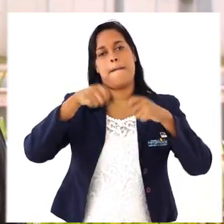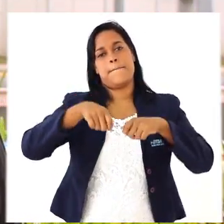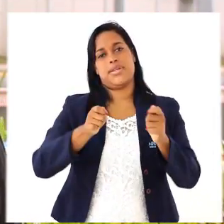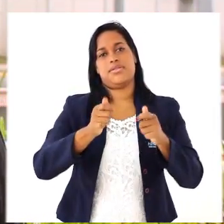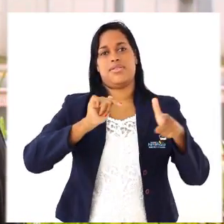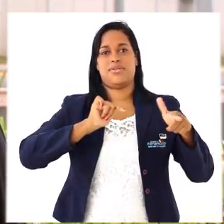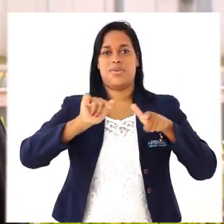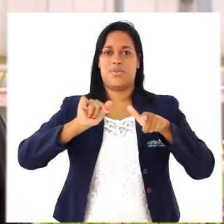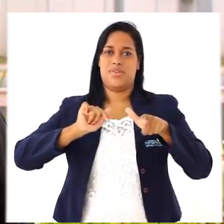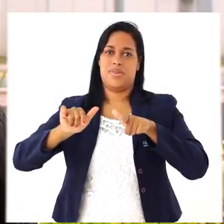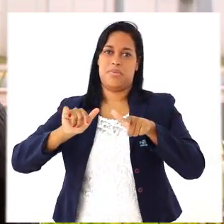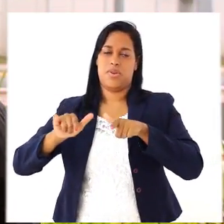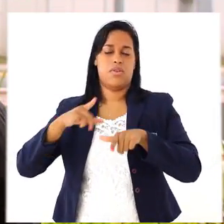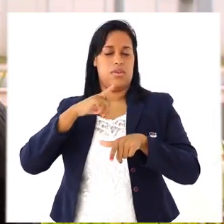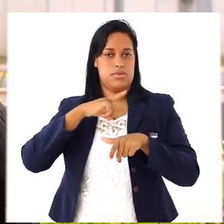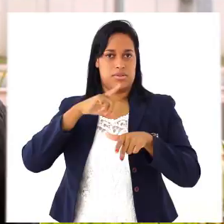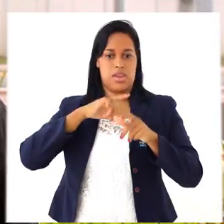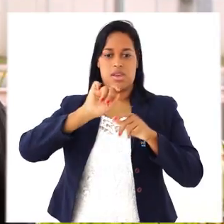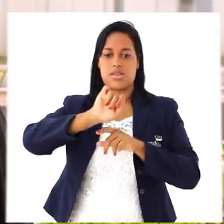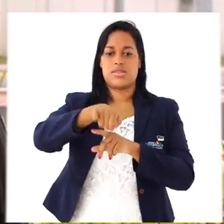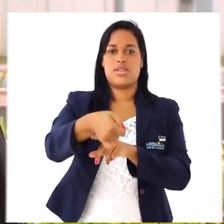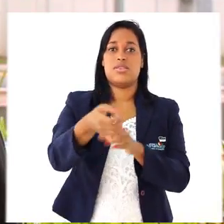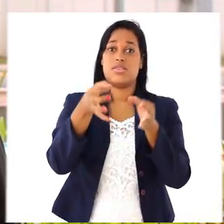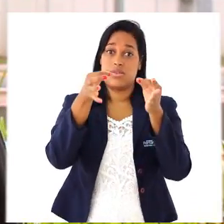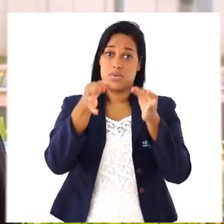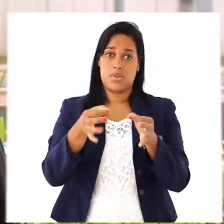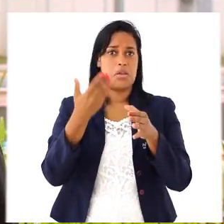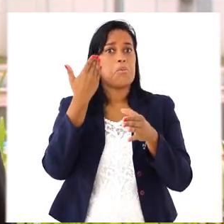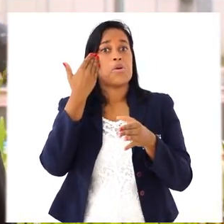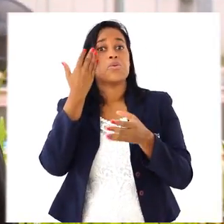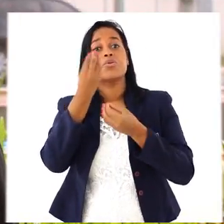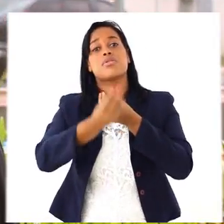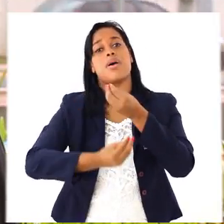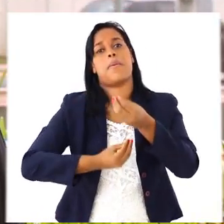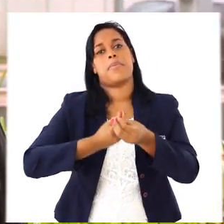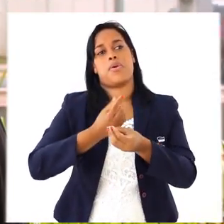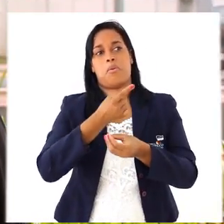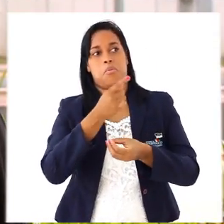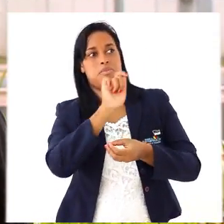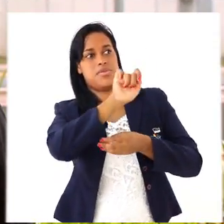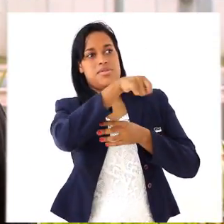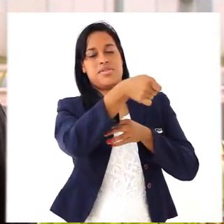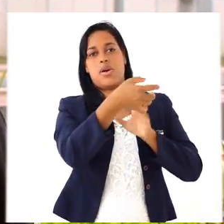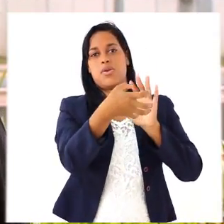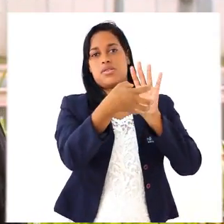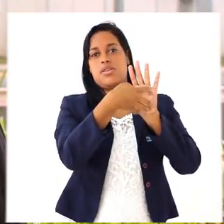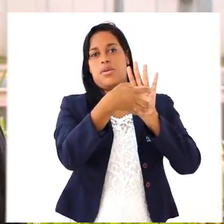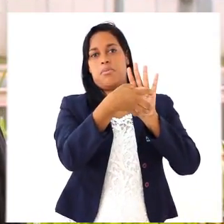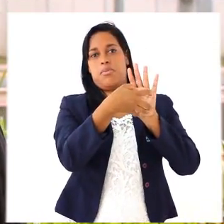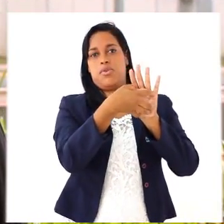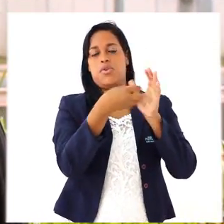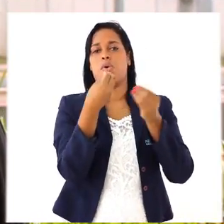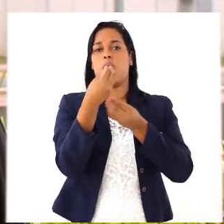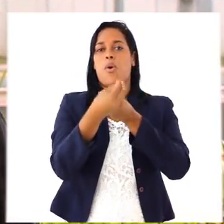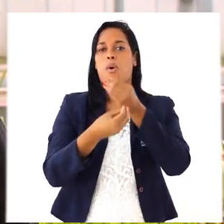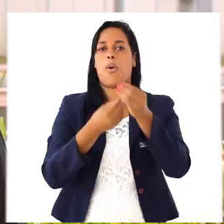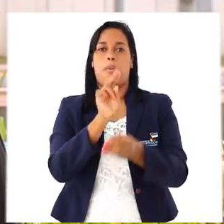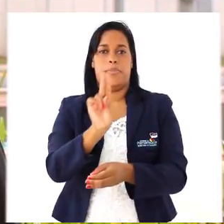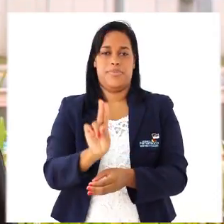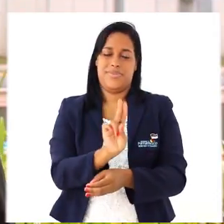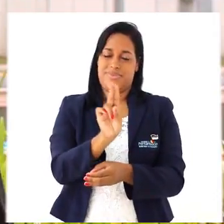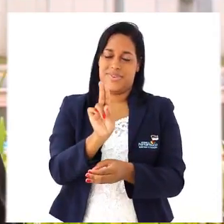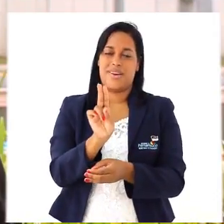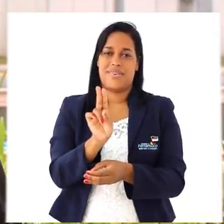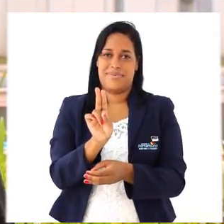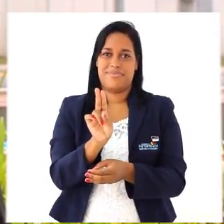Muitas vezes ele tem a sinalização adequada, mas ele não sabe para que servem aqueles sinais, aqueles símbolos, qual a utilidade daquilo, então isso